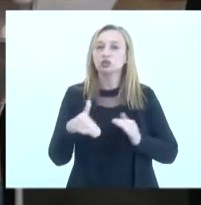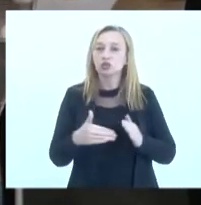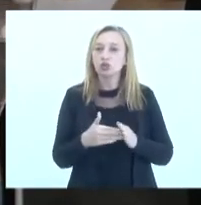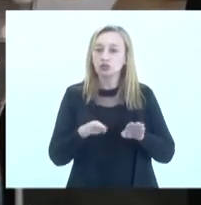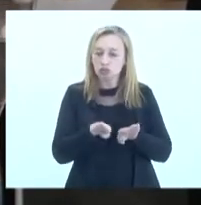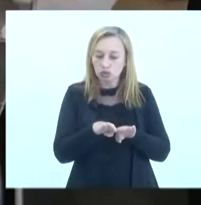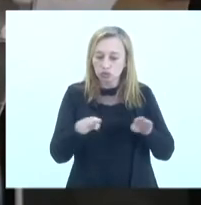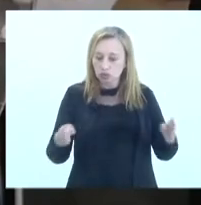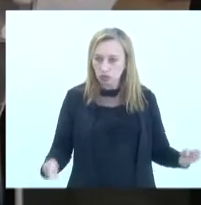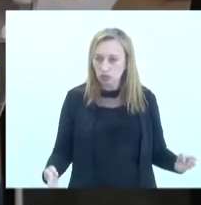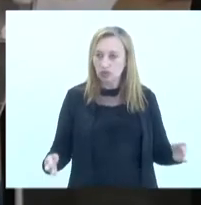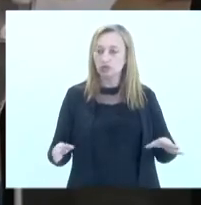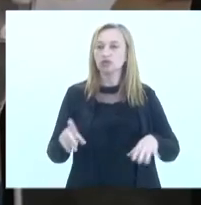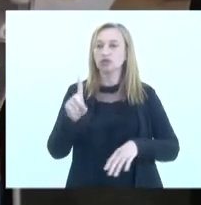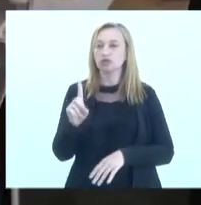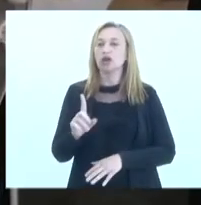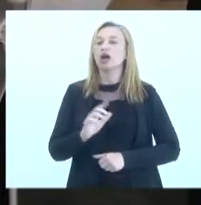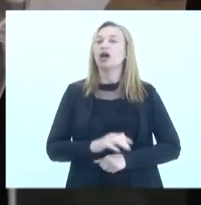de honra.